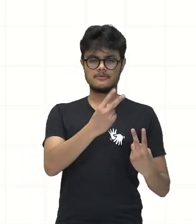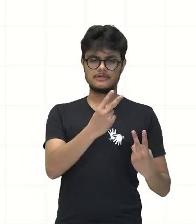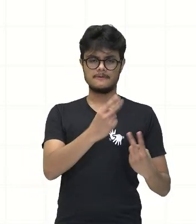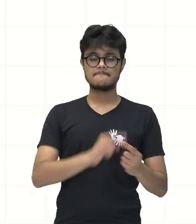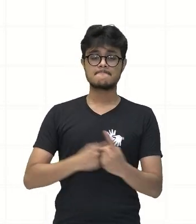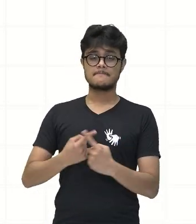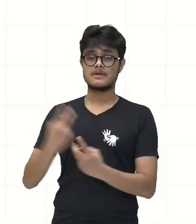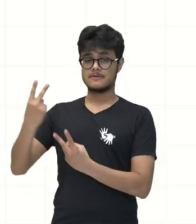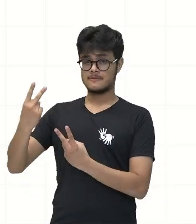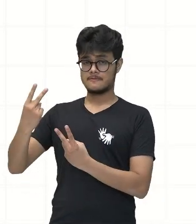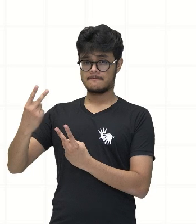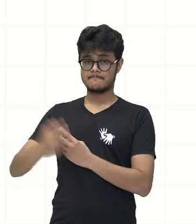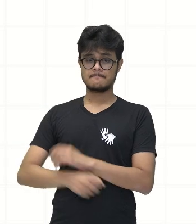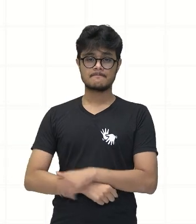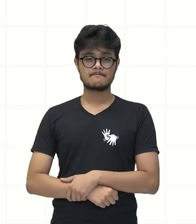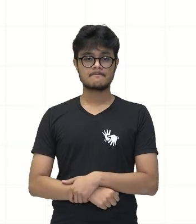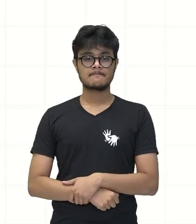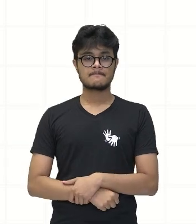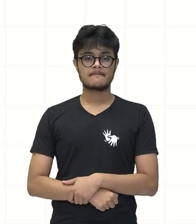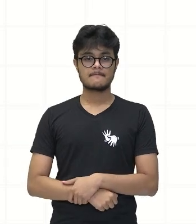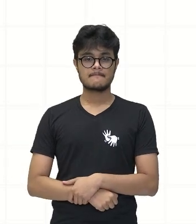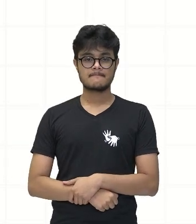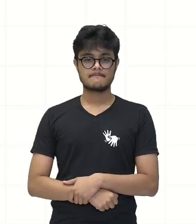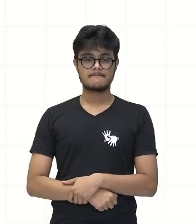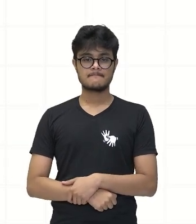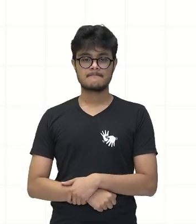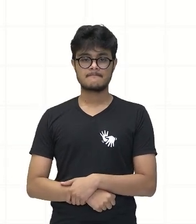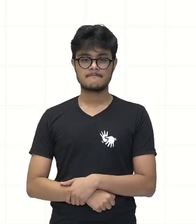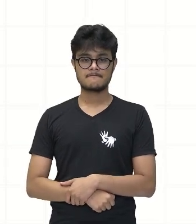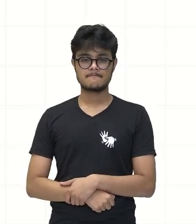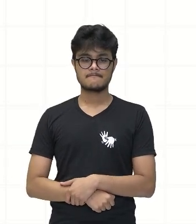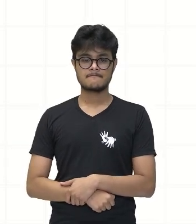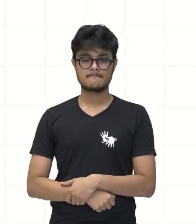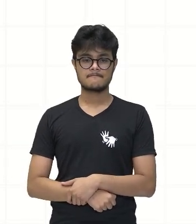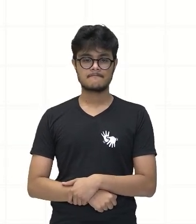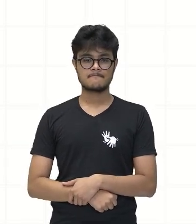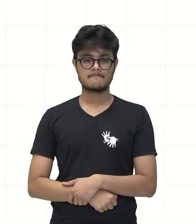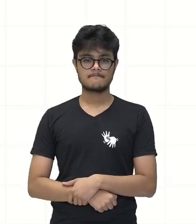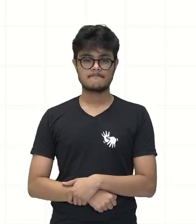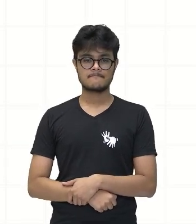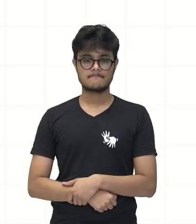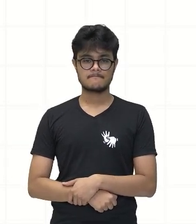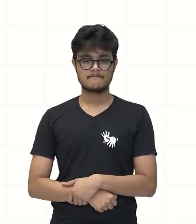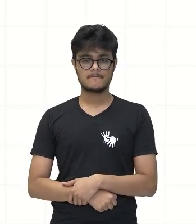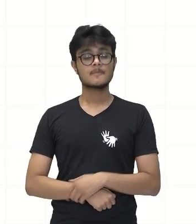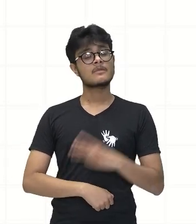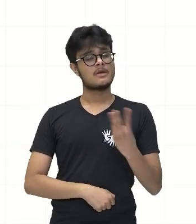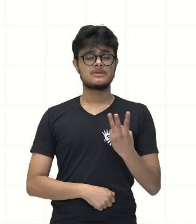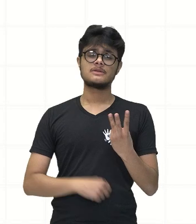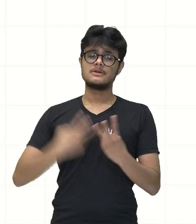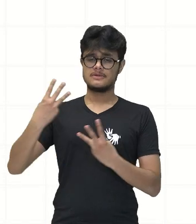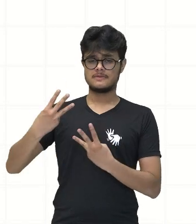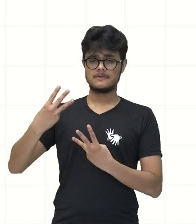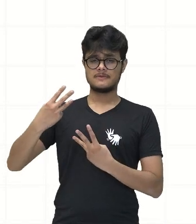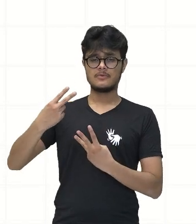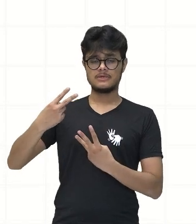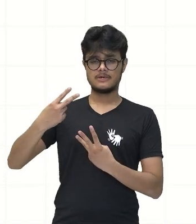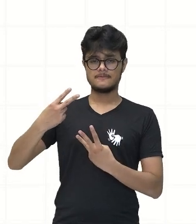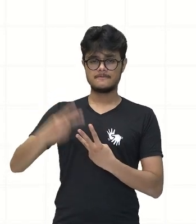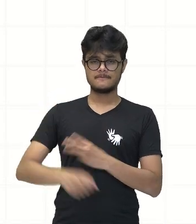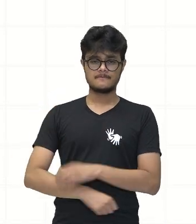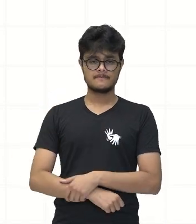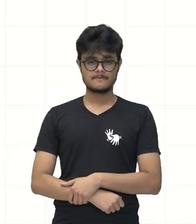2 vezes 2 é 2 ao quadrado. Aqui, novamente, 2 ao quadrado. E aqui, 3 vezes 3 é 3 ao